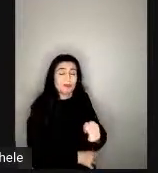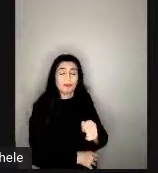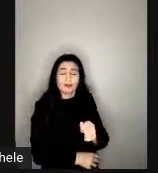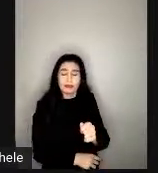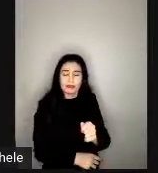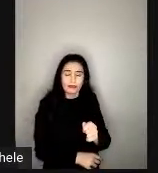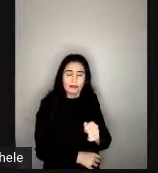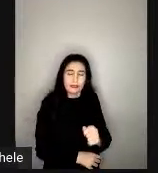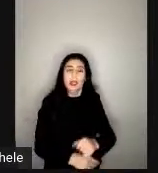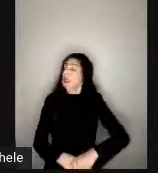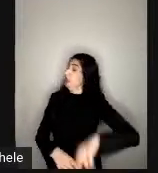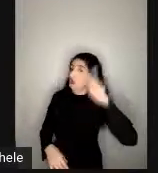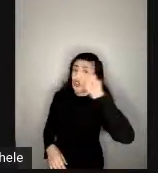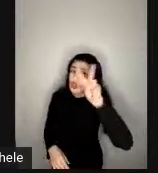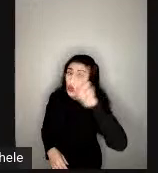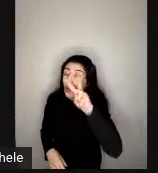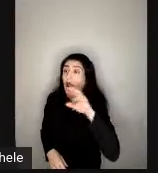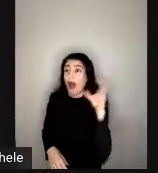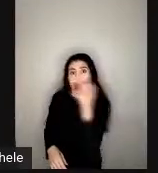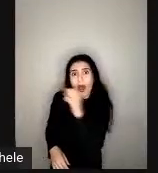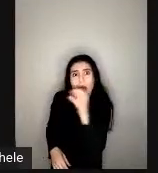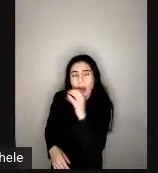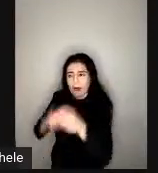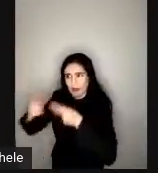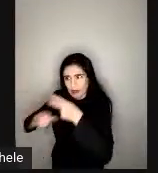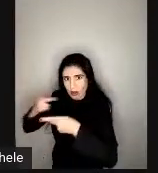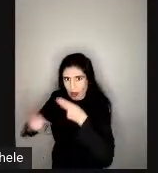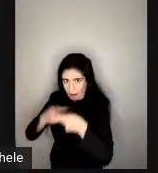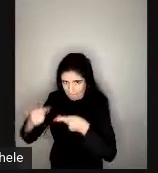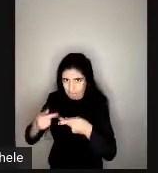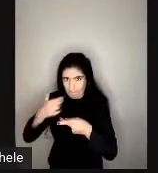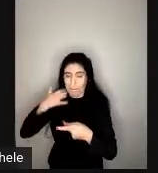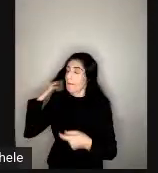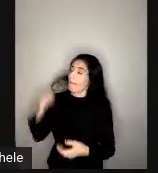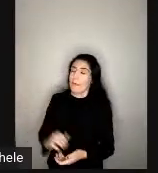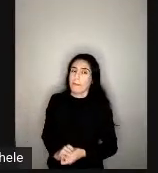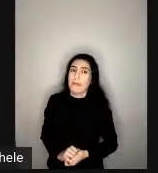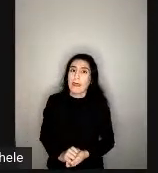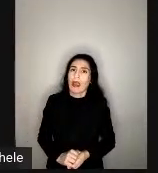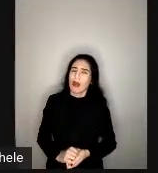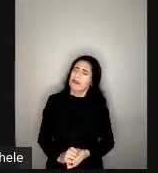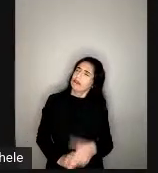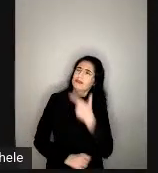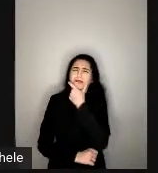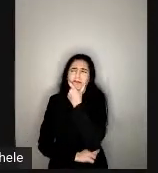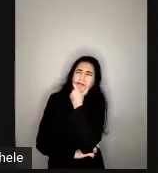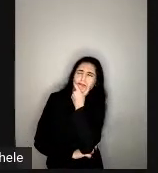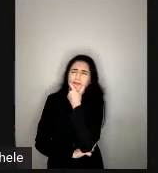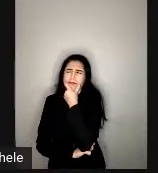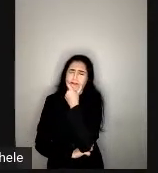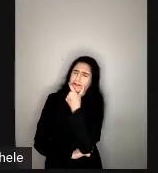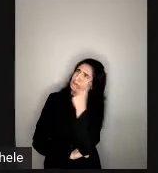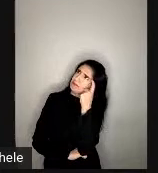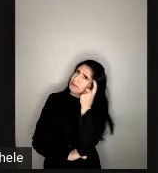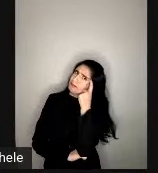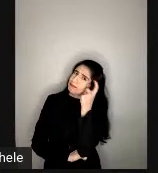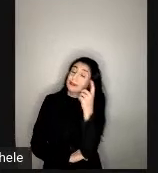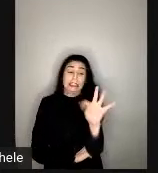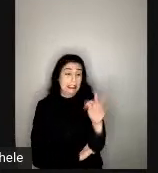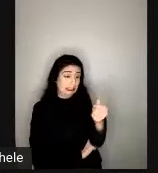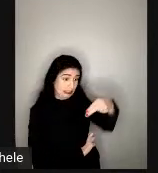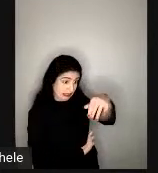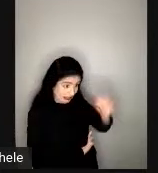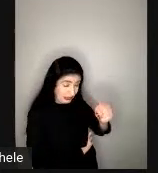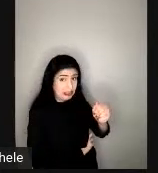a história dela, mas uma das coisas que me chama bastante atenção é a Tânia ter um marido